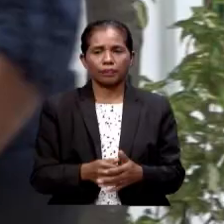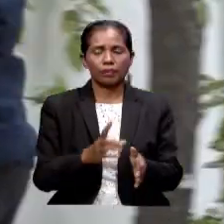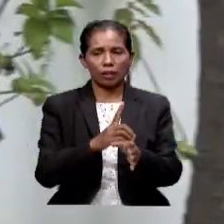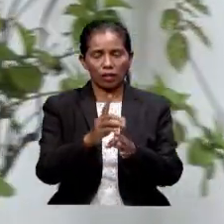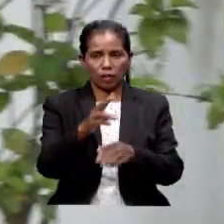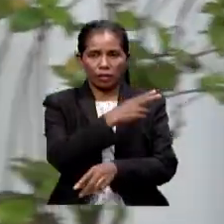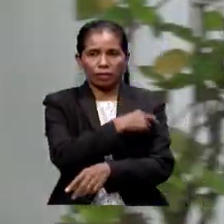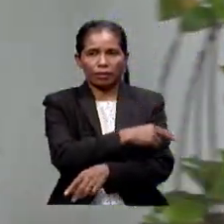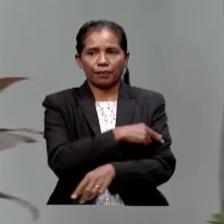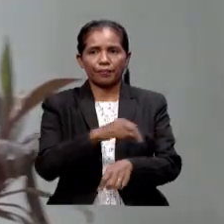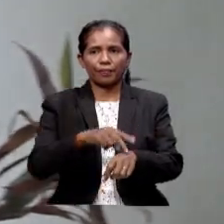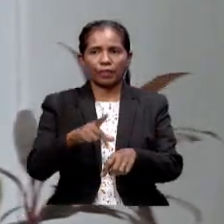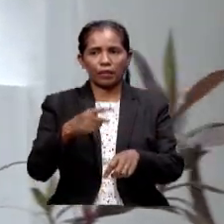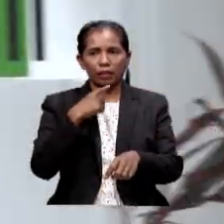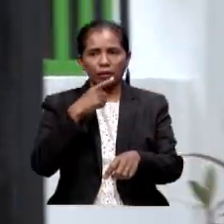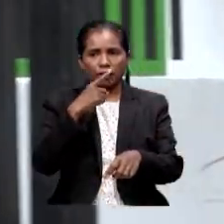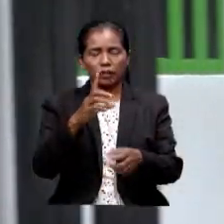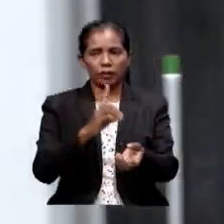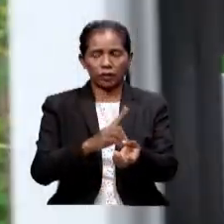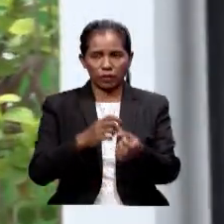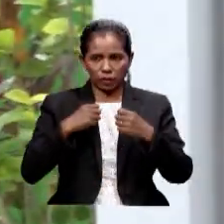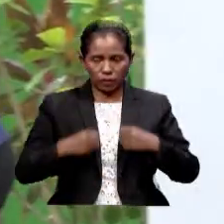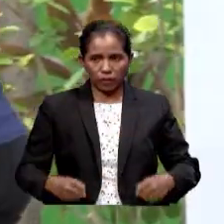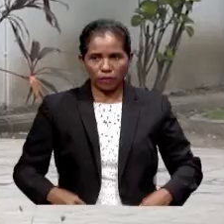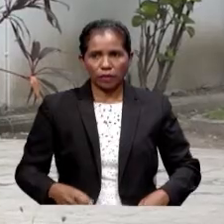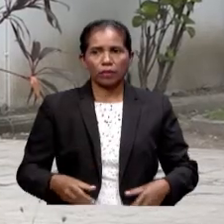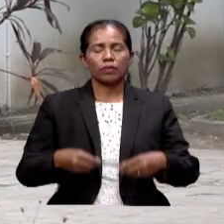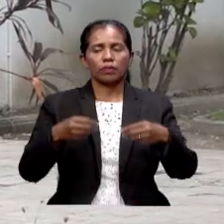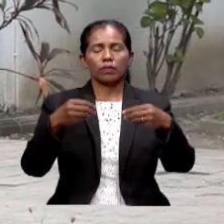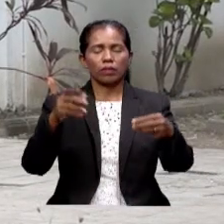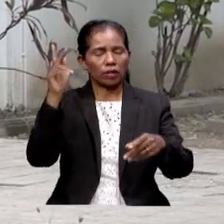Hospital Nasional Mos demite ona pessoal saúde ne, no entrega